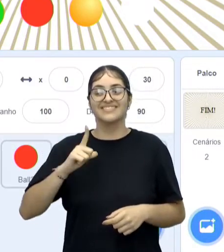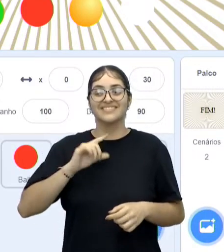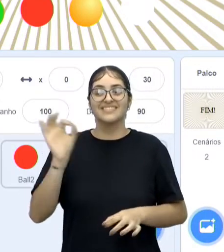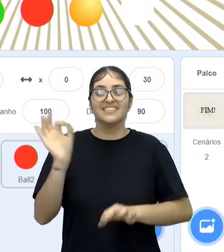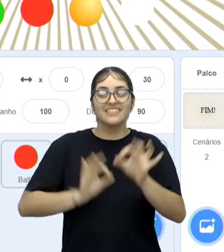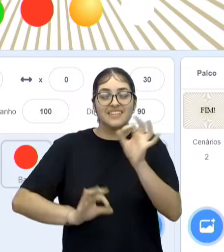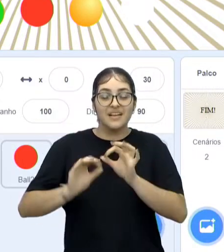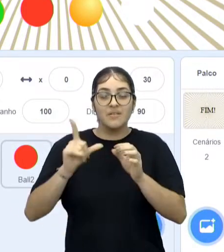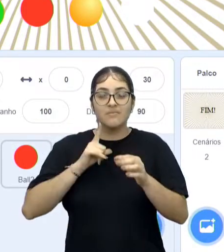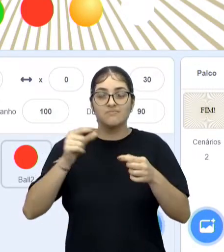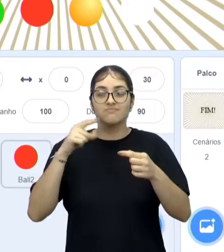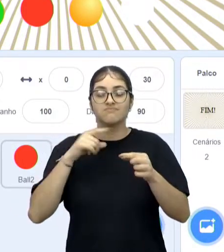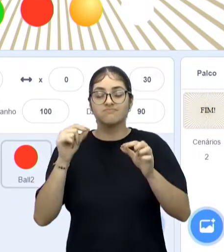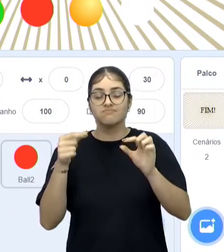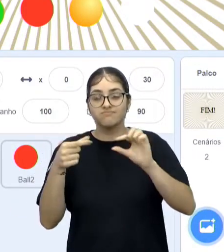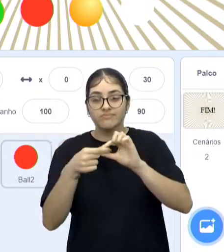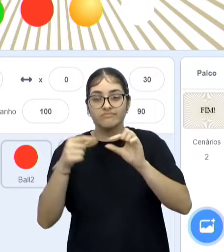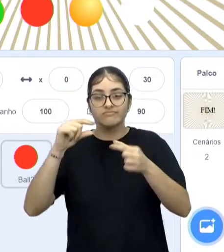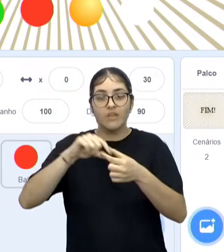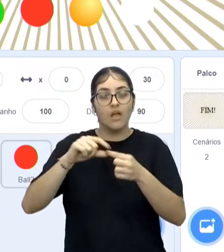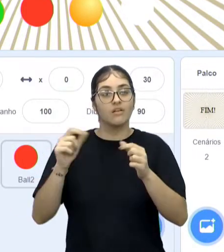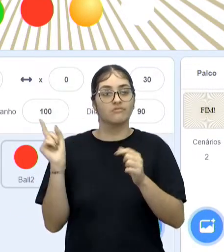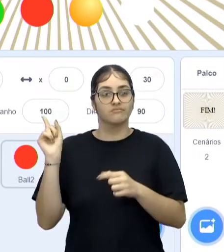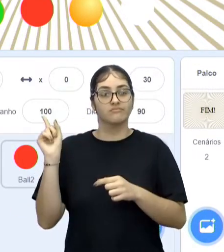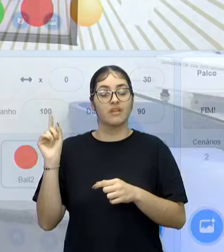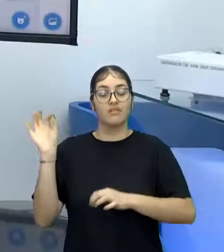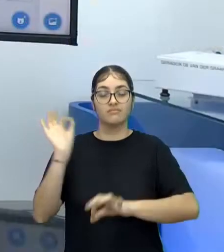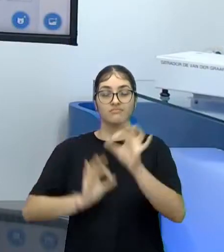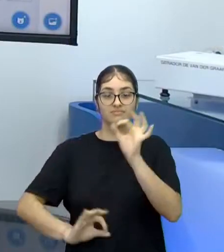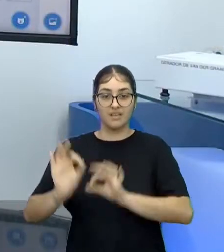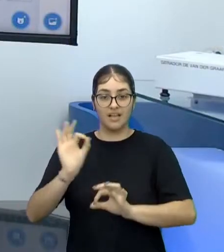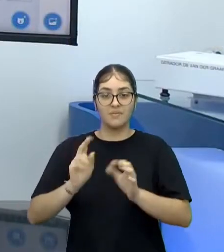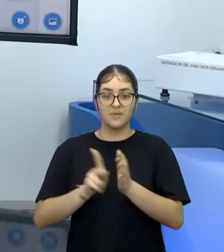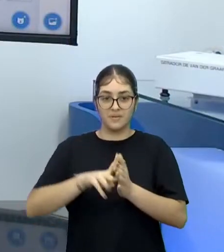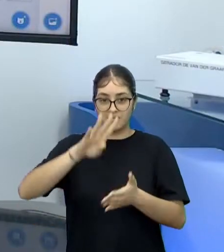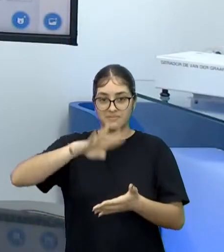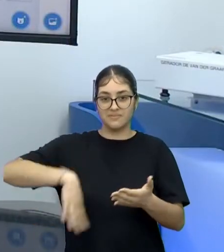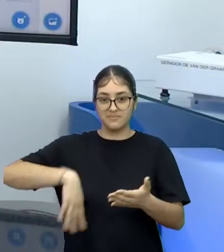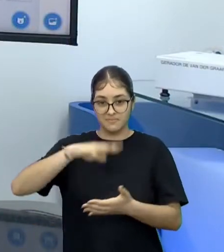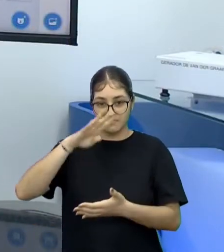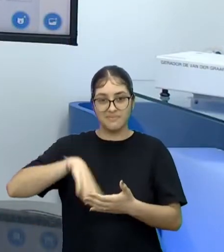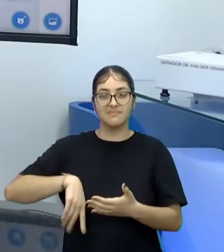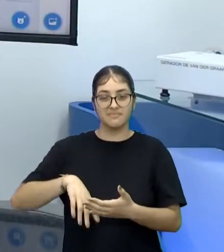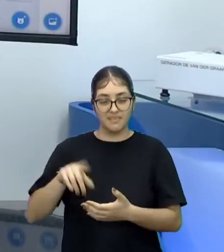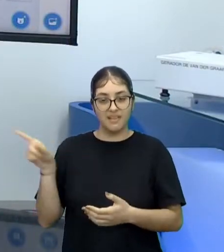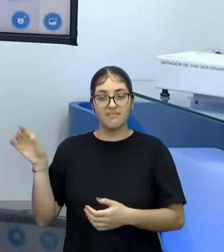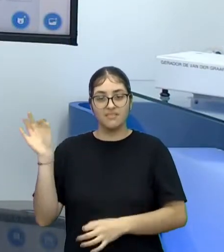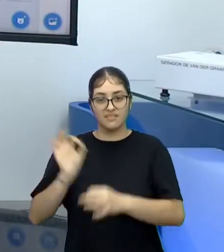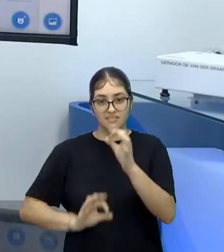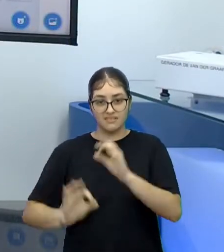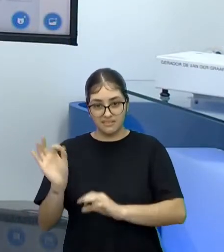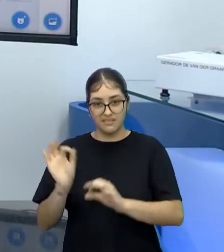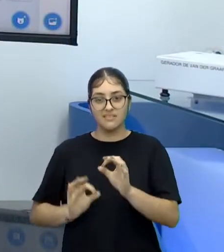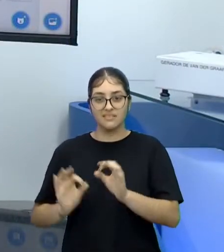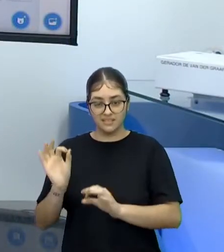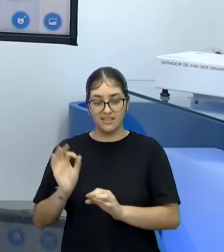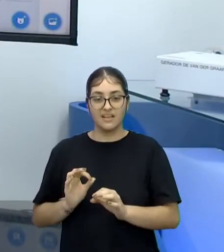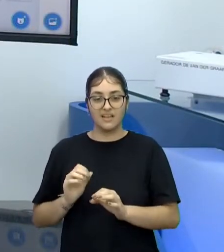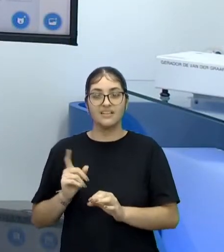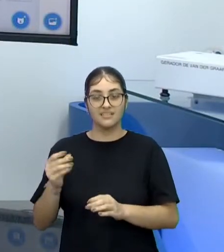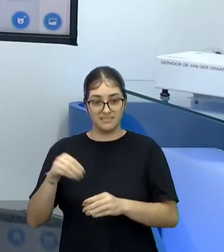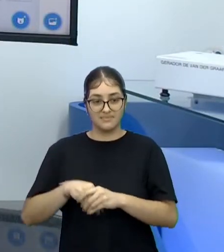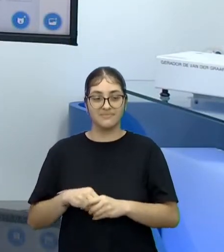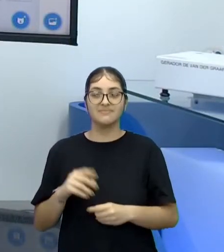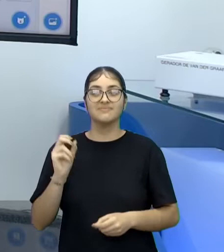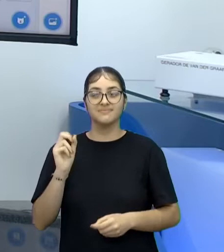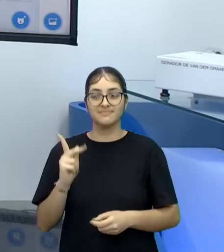encaixando aqui tudo dentro para montar a programação. Então, em vez de escrever, você pega a ação que você quer e você joga aqui para dentro, é